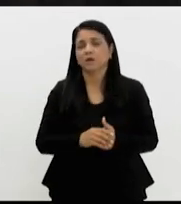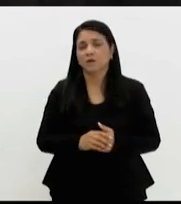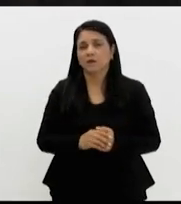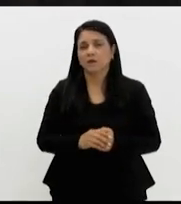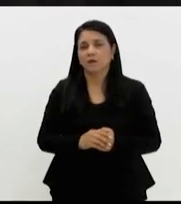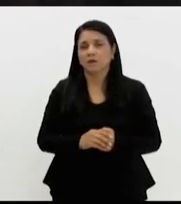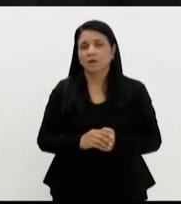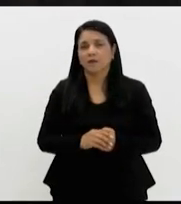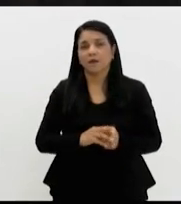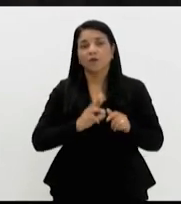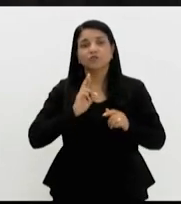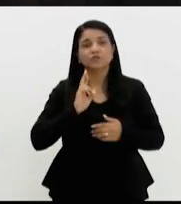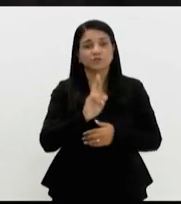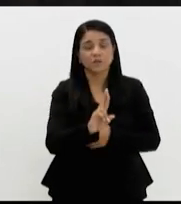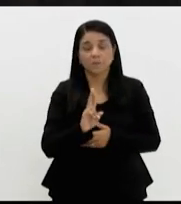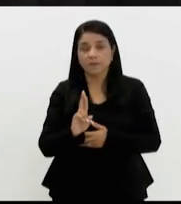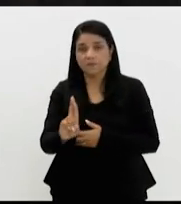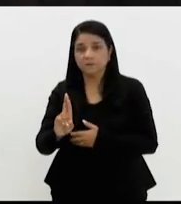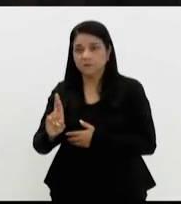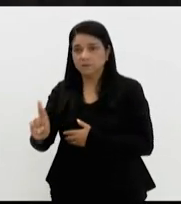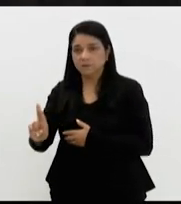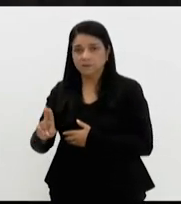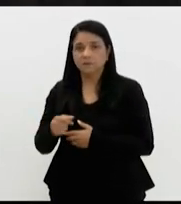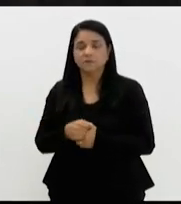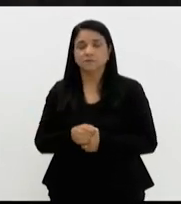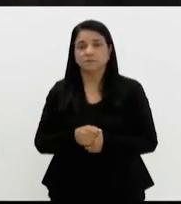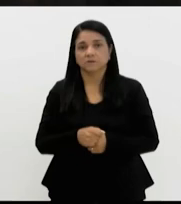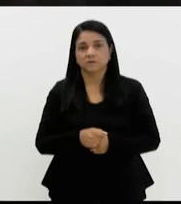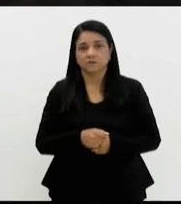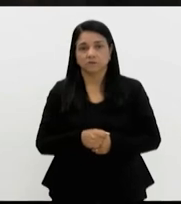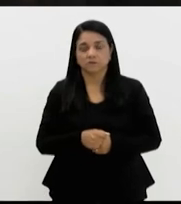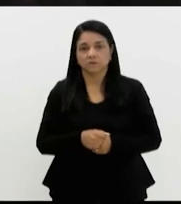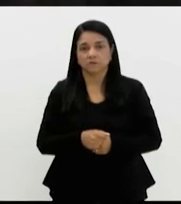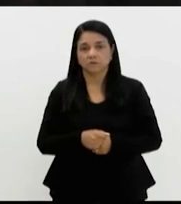os representantes da